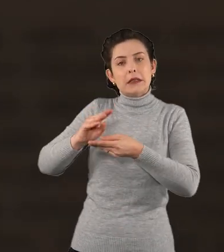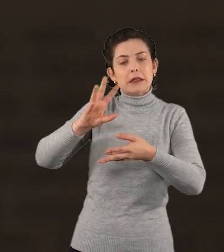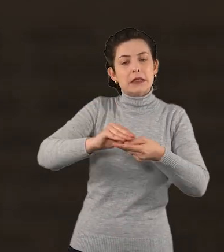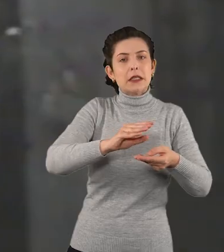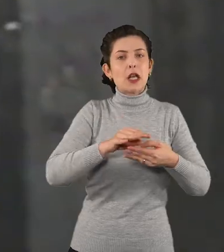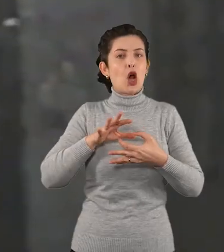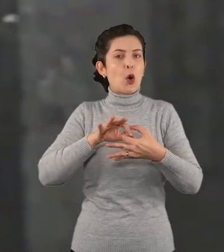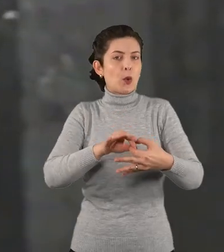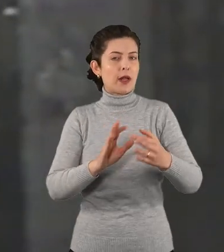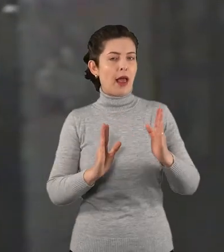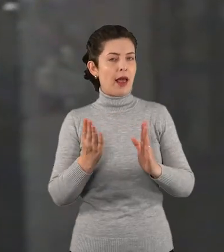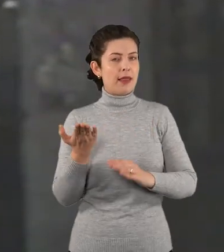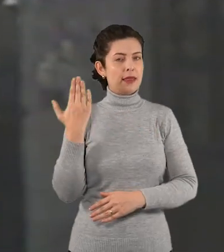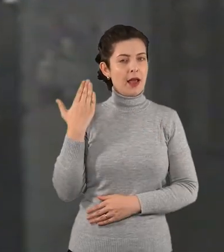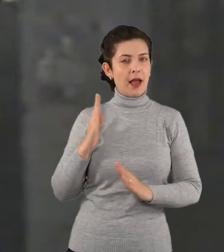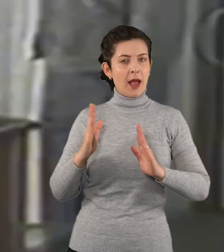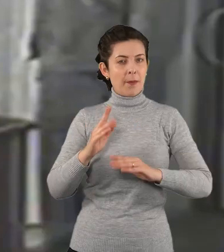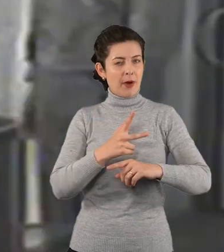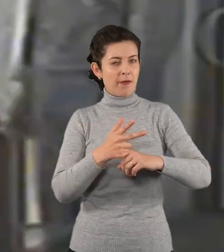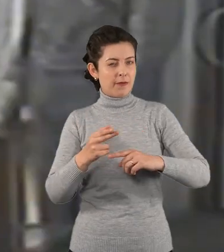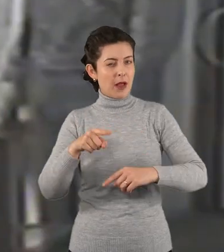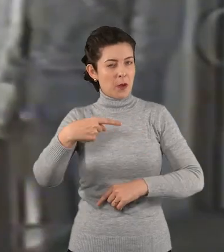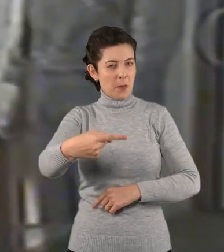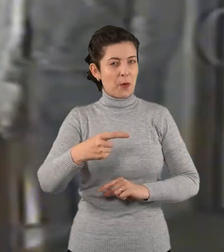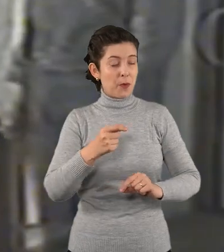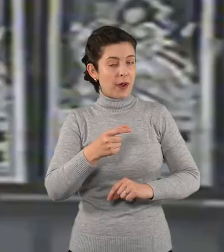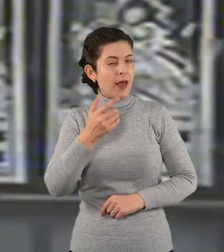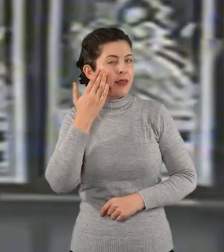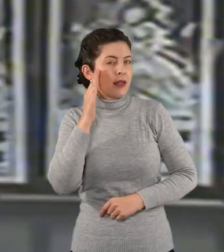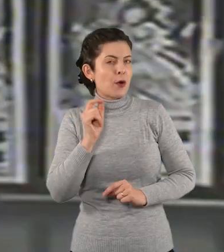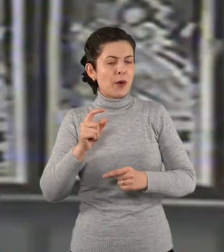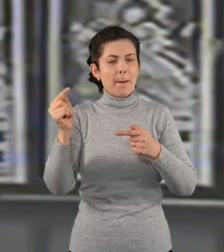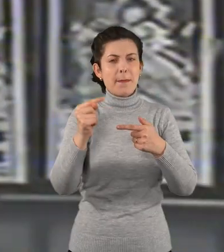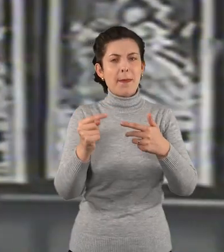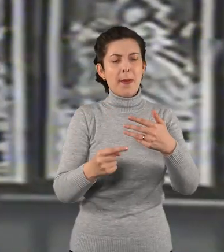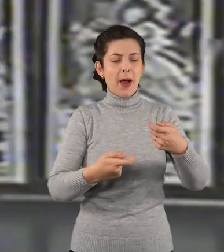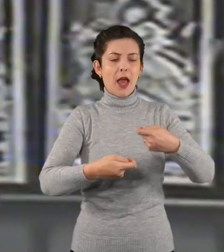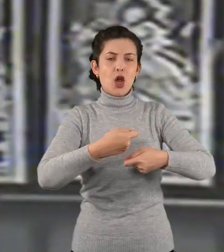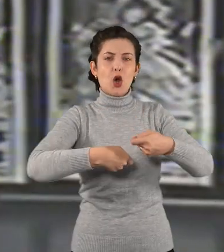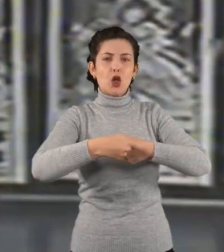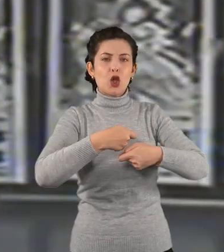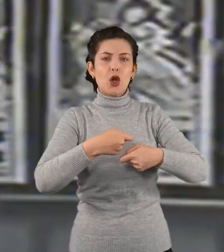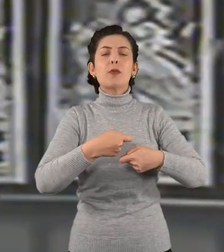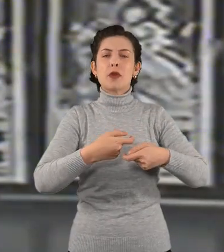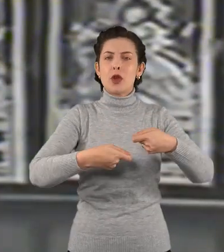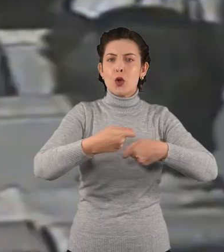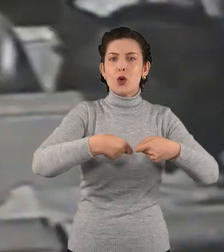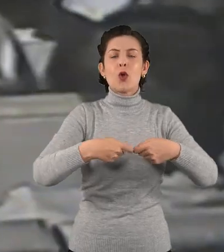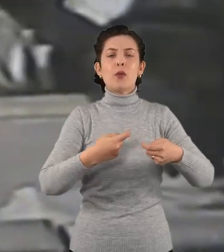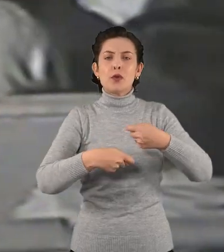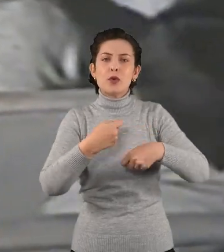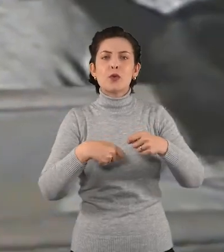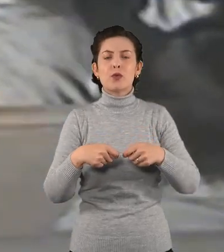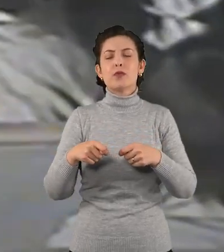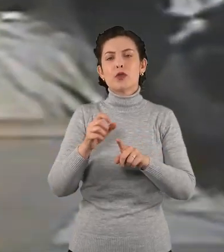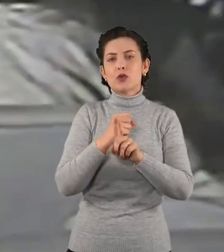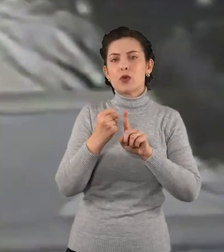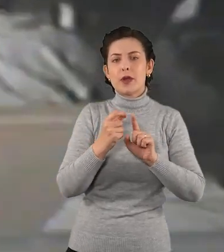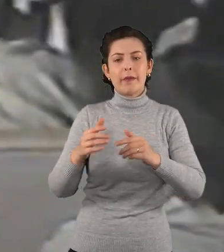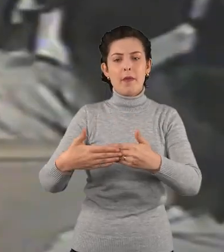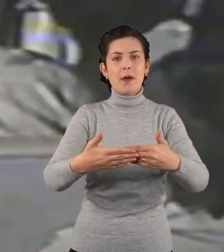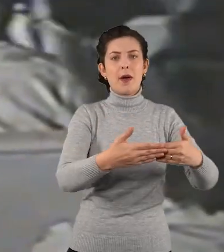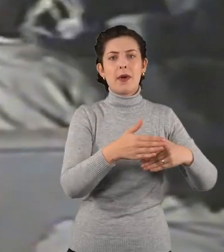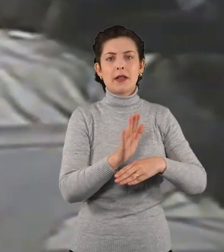atividades da empresa. Compreendido alguns fatos sobre o cenário do cinema na época, no próximo episódio vamos compreender os aspectos